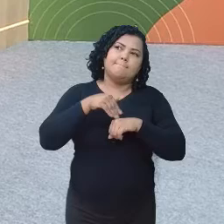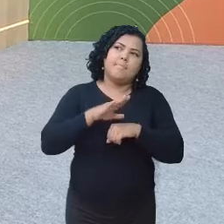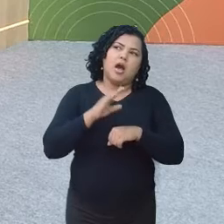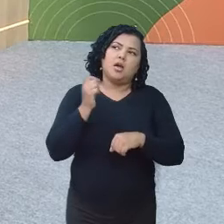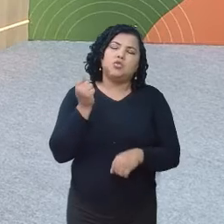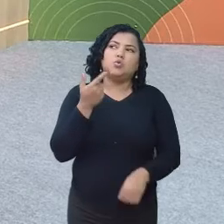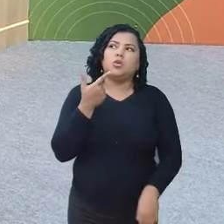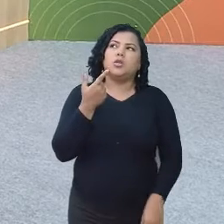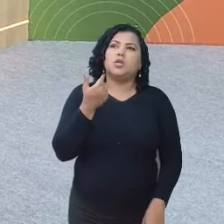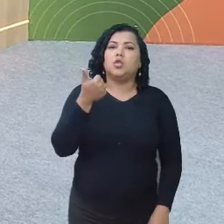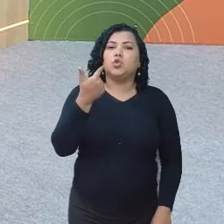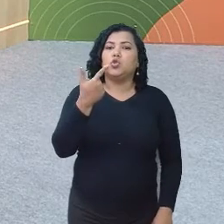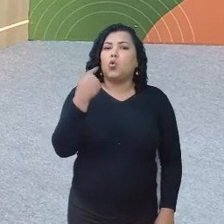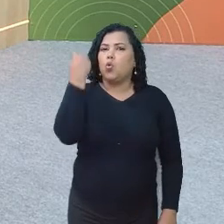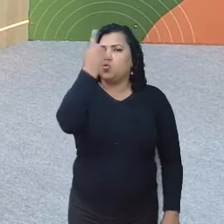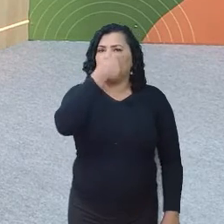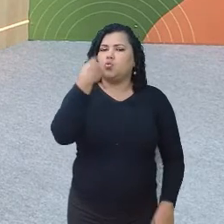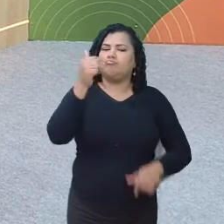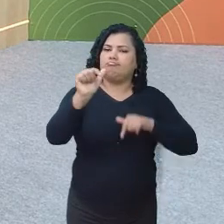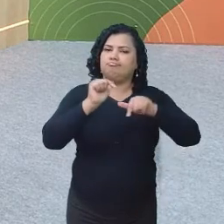de trabalho, né? Então,